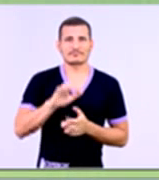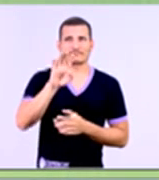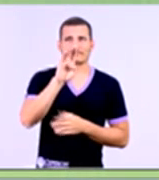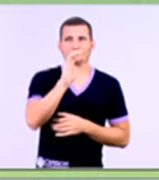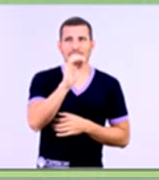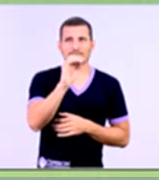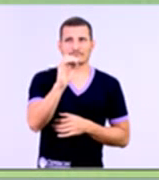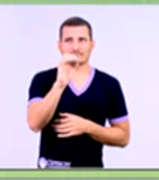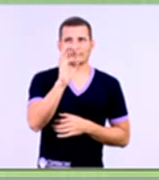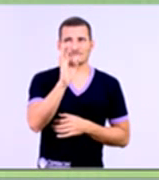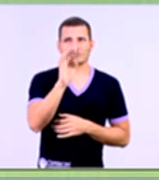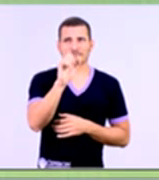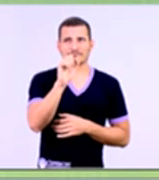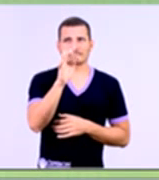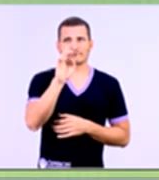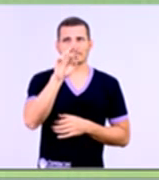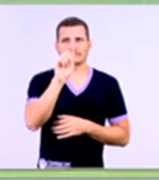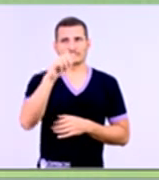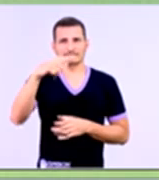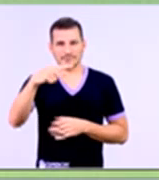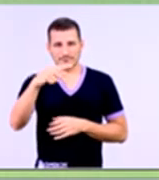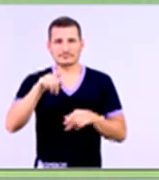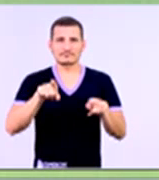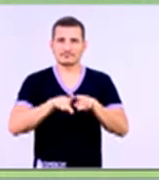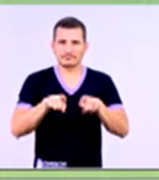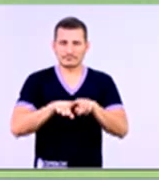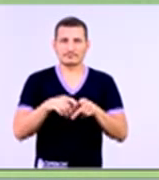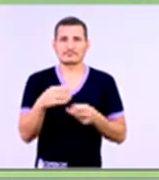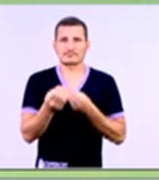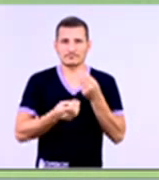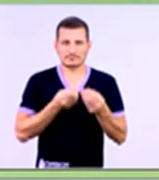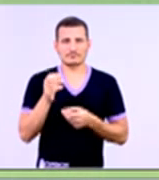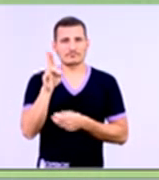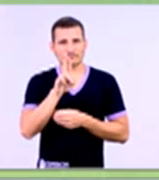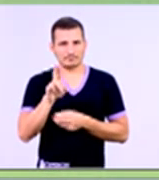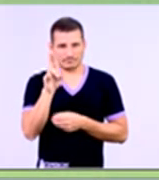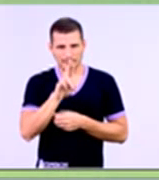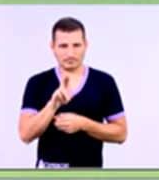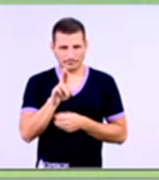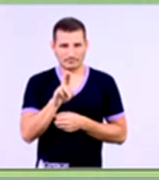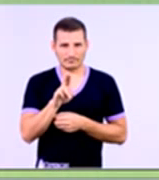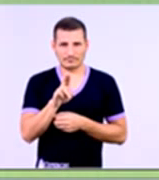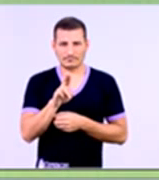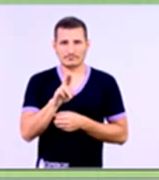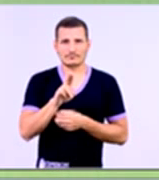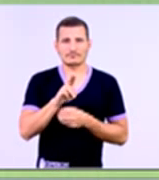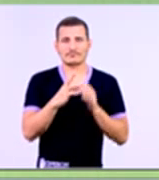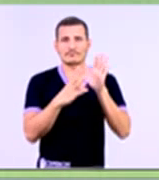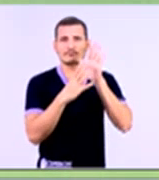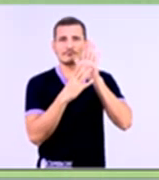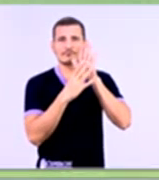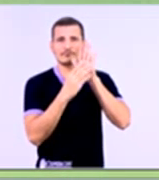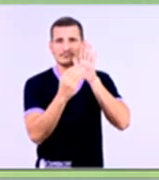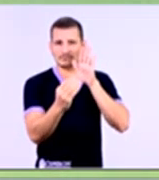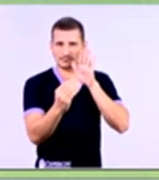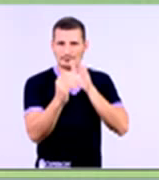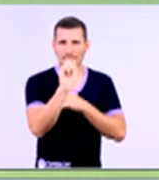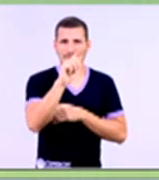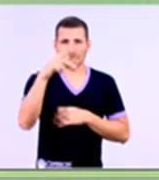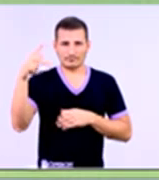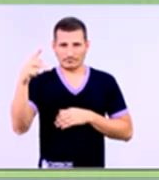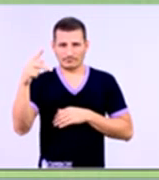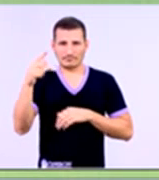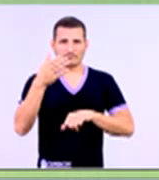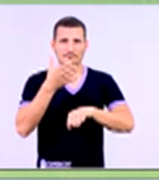Bootstrap e veremos como aplicar esse framework em modelos de aplicação práticos.